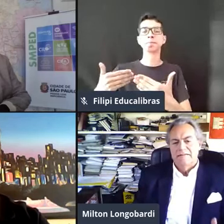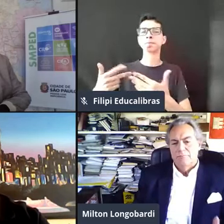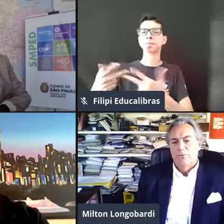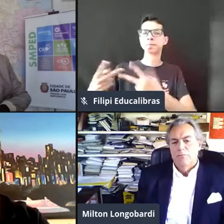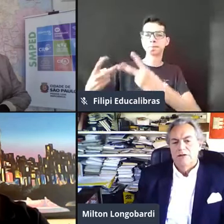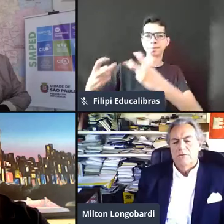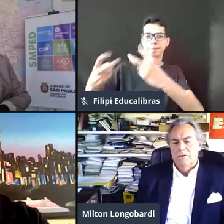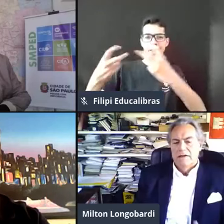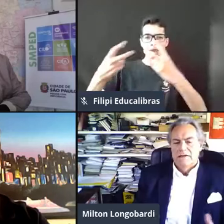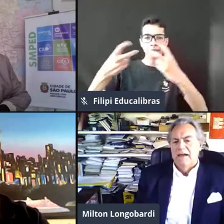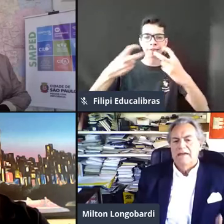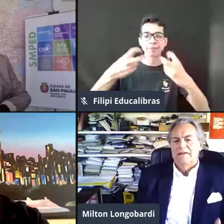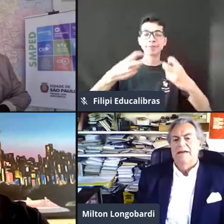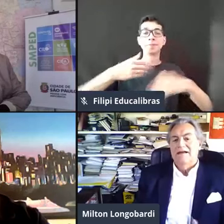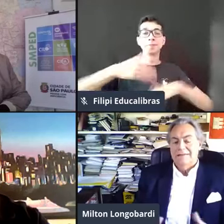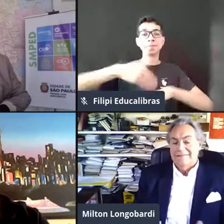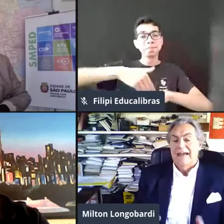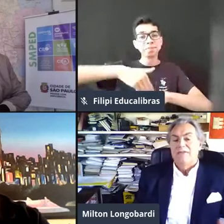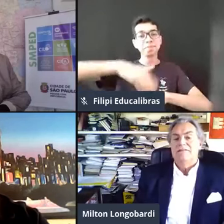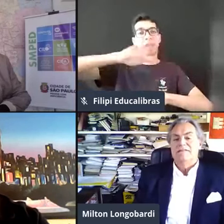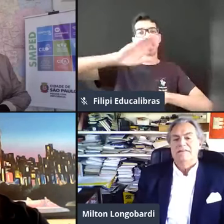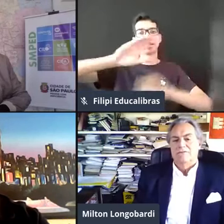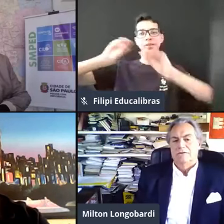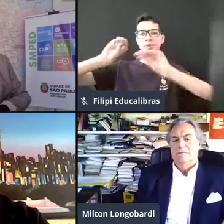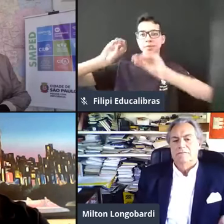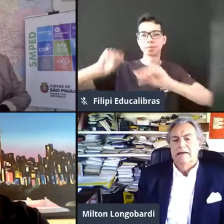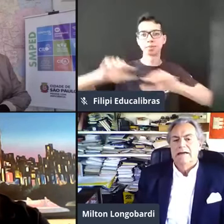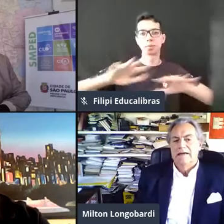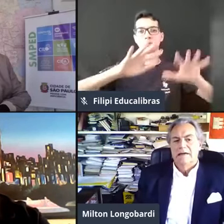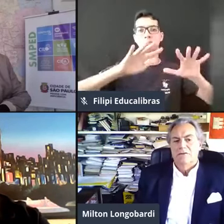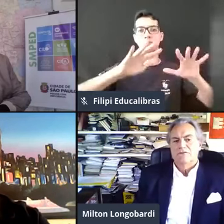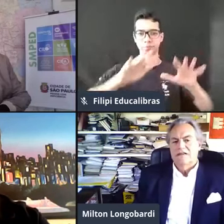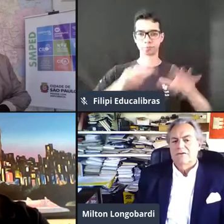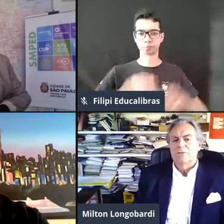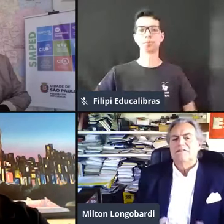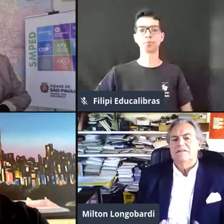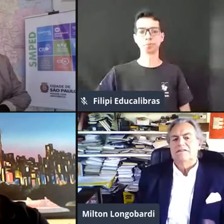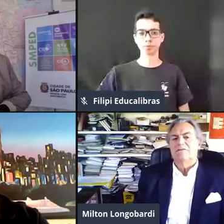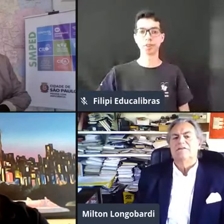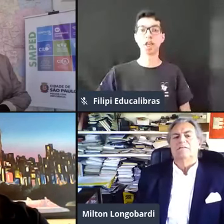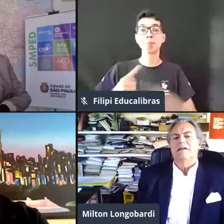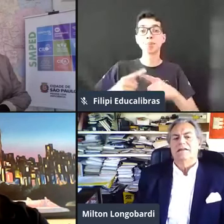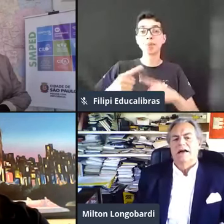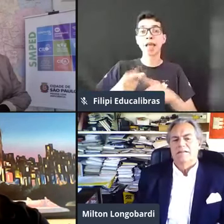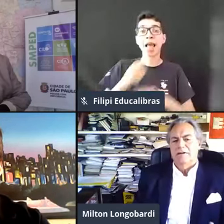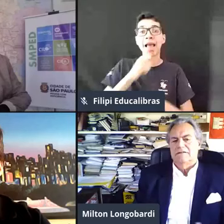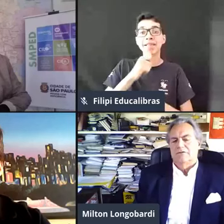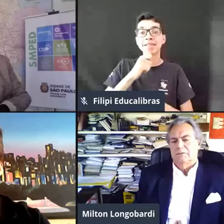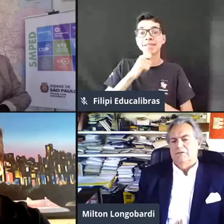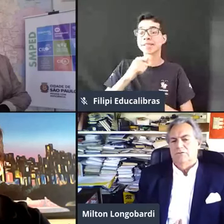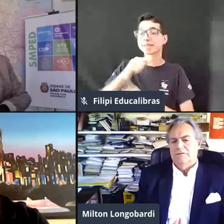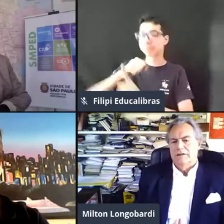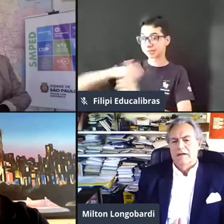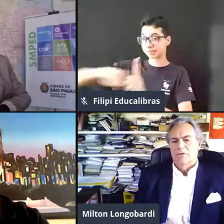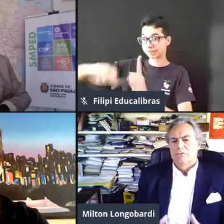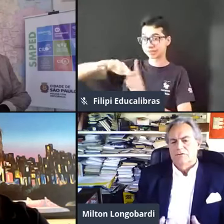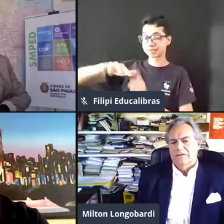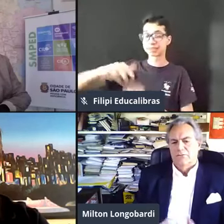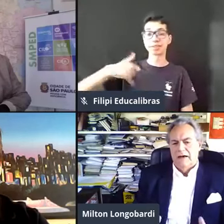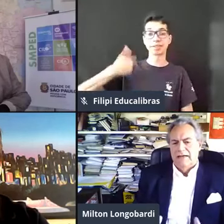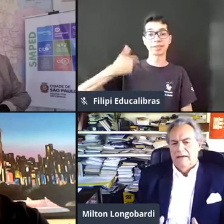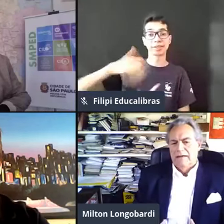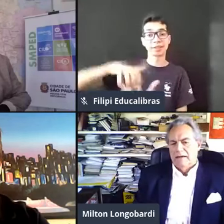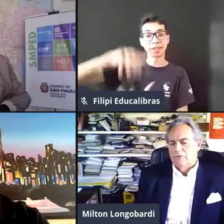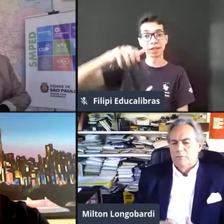para esse público que ainda está invisível, né? Ou seja, não existe visibilidade para essas pessoas. Quando